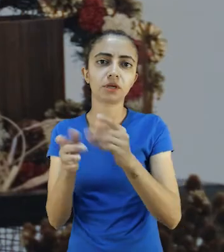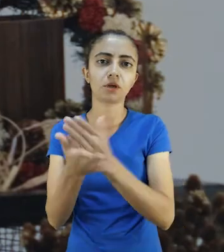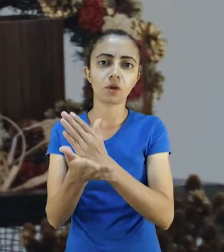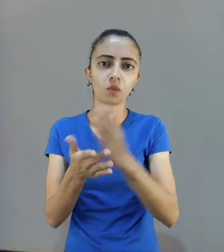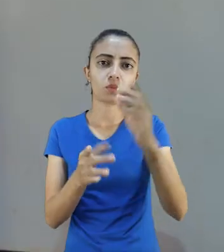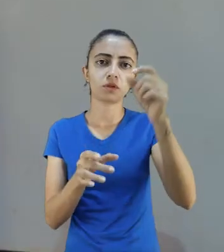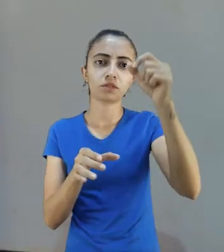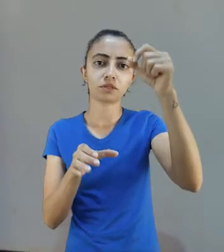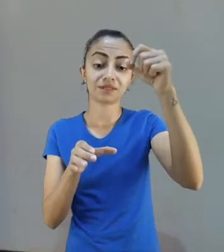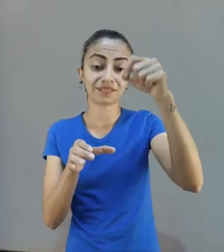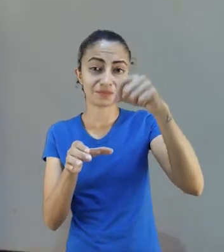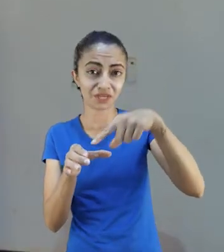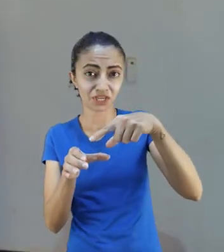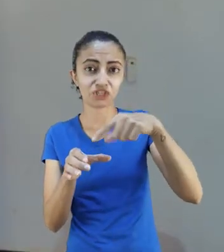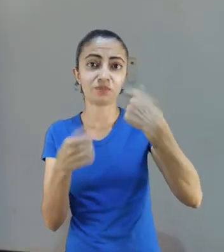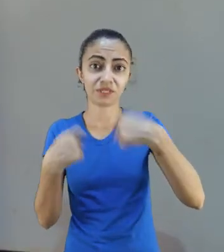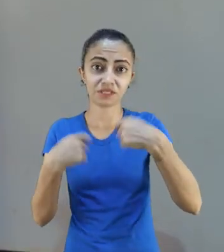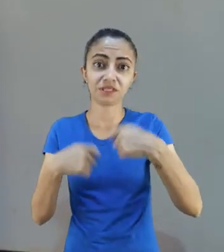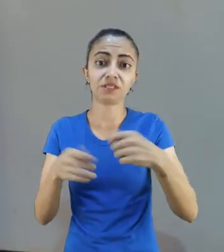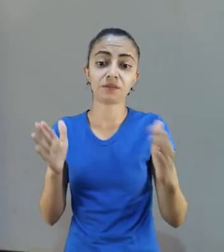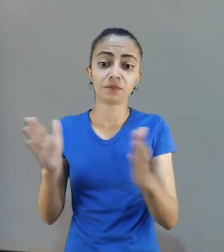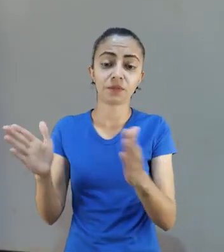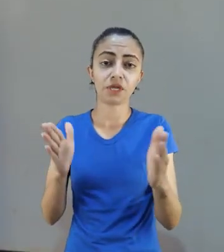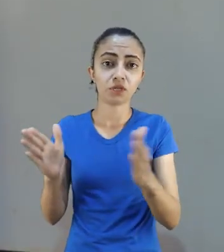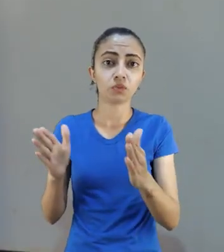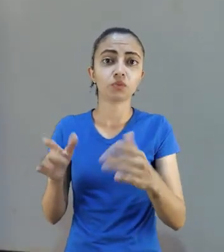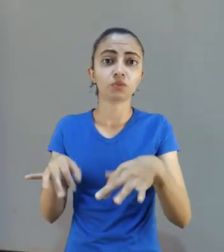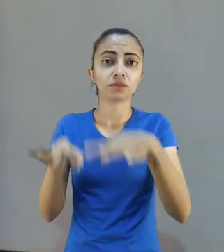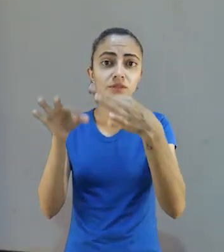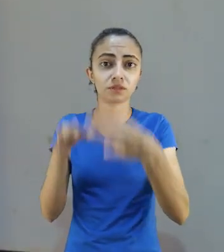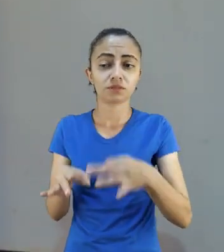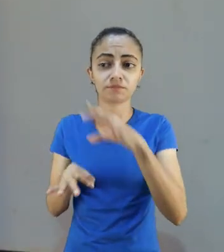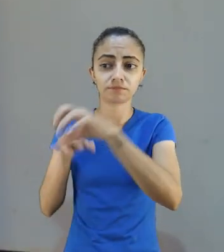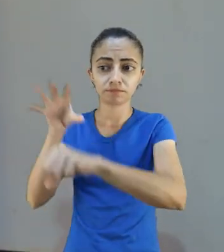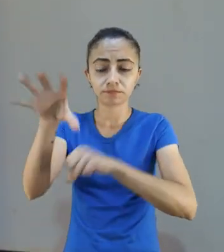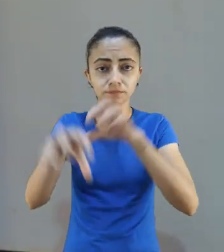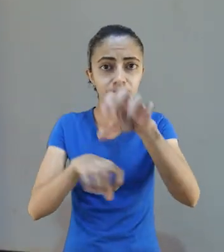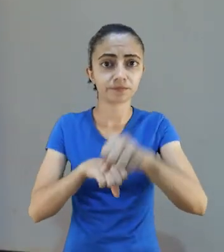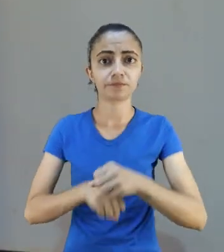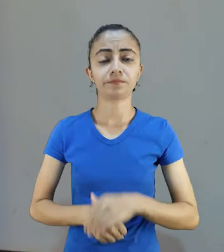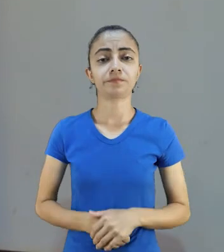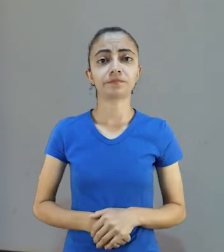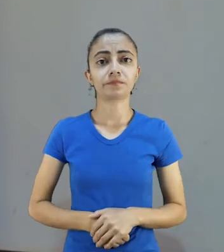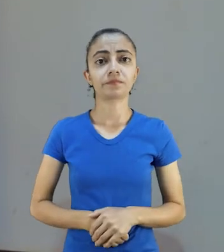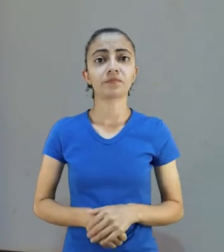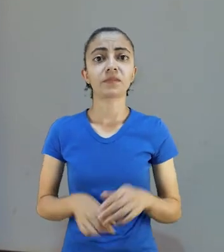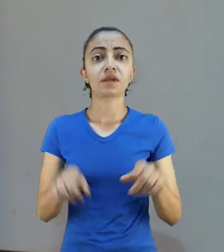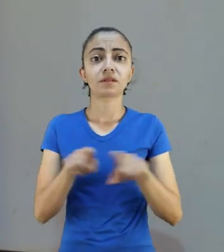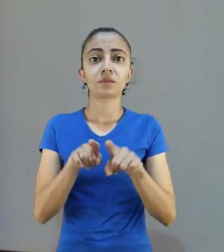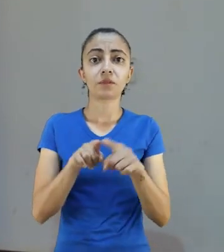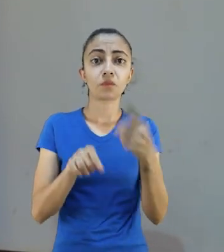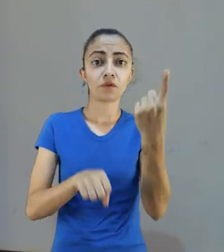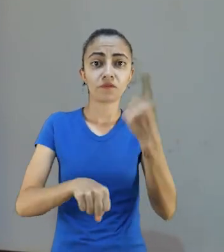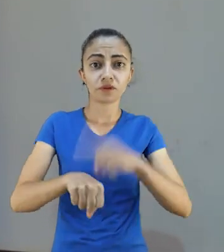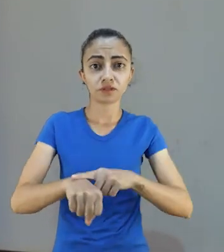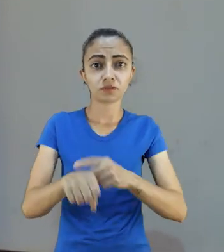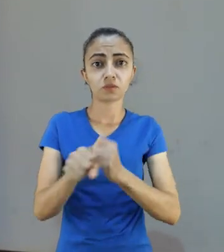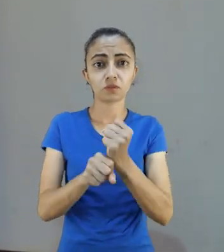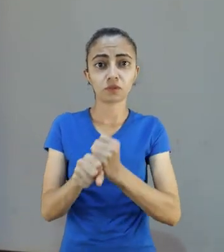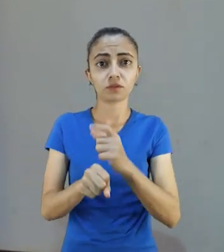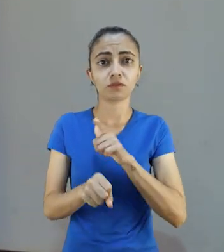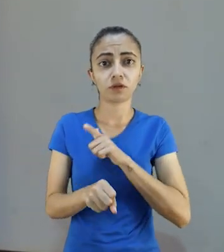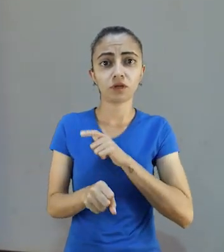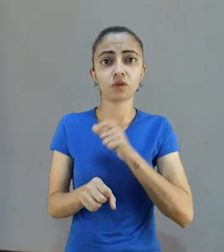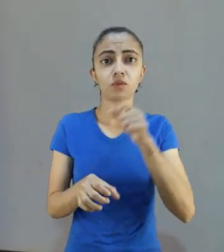de colher. Uma vez por ano, se chover, depois que cai a florzinha dela amarela, não adianta pegar porque ela vai